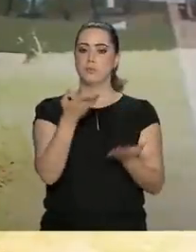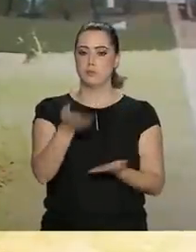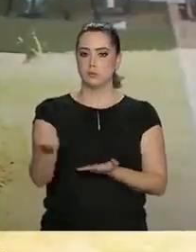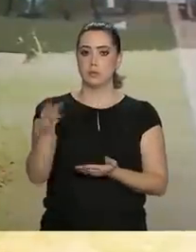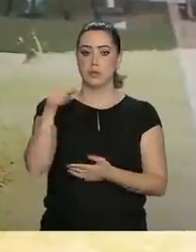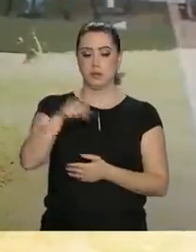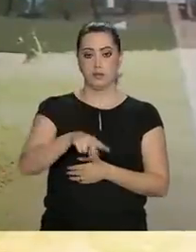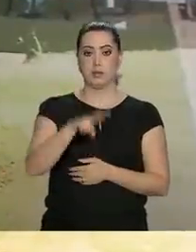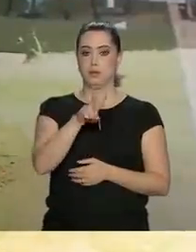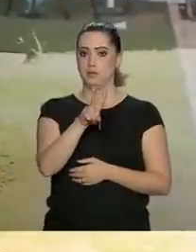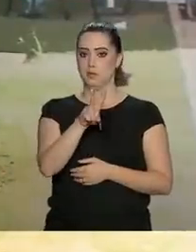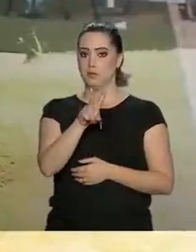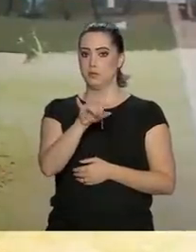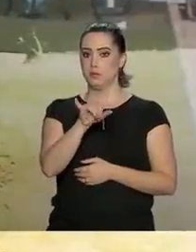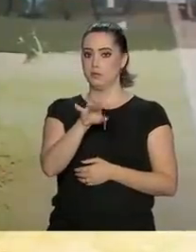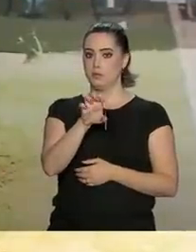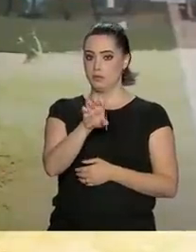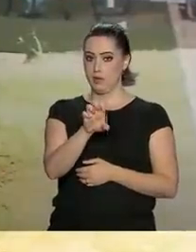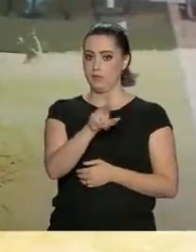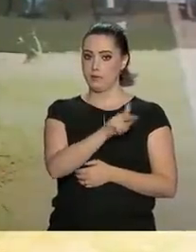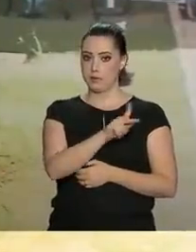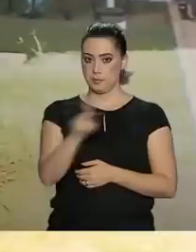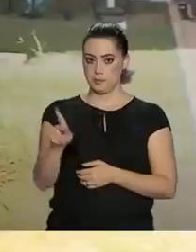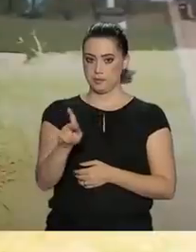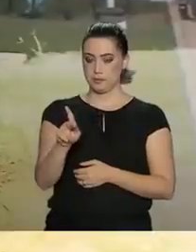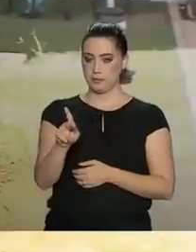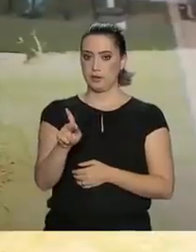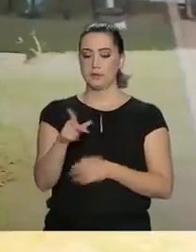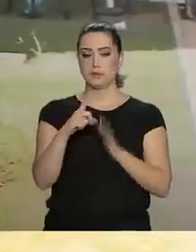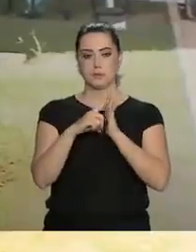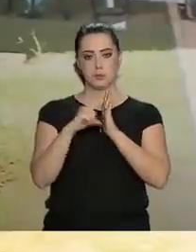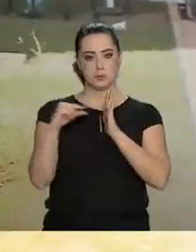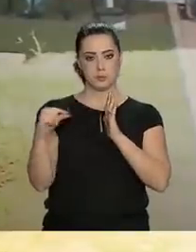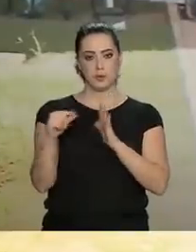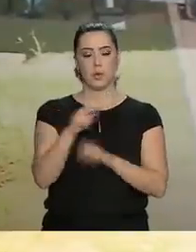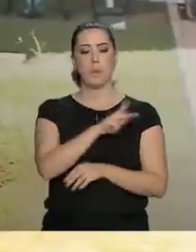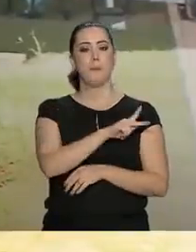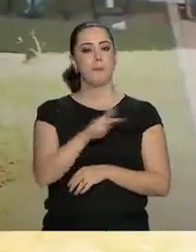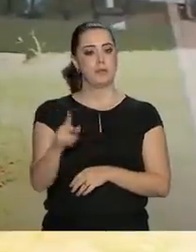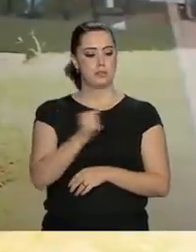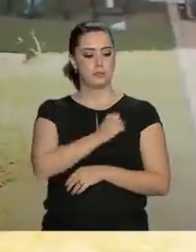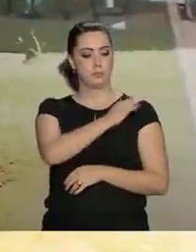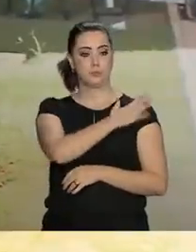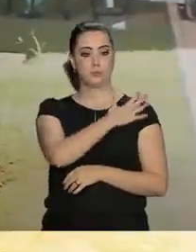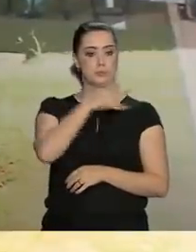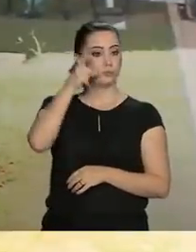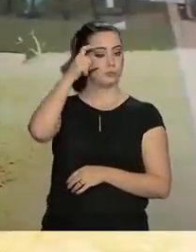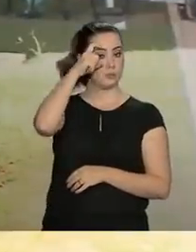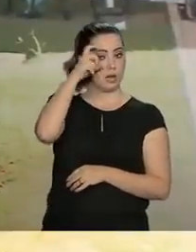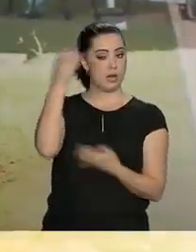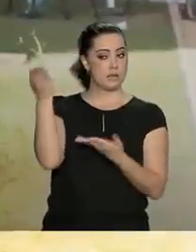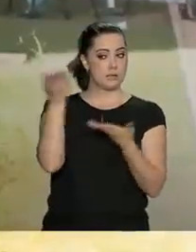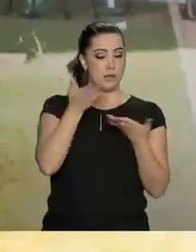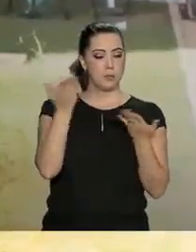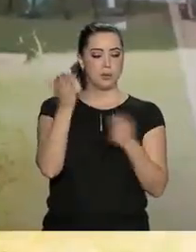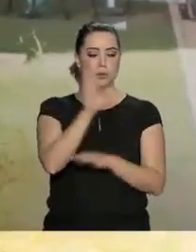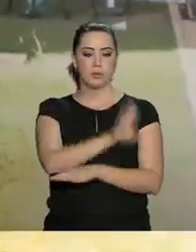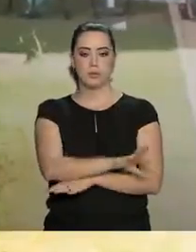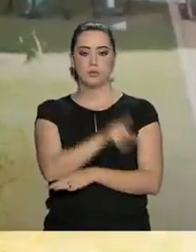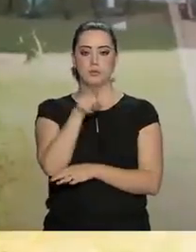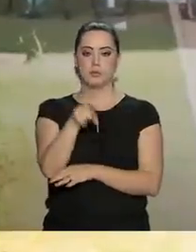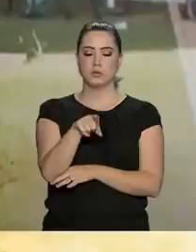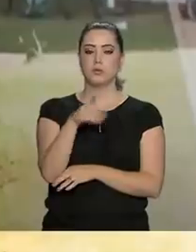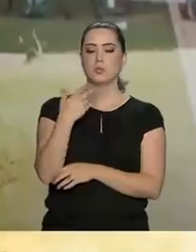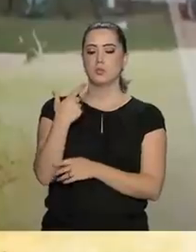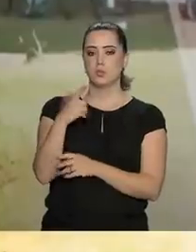na vice-presidência do Palácio do Planalto, o presidente em exercício, Hamilton Mourão, recebe agora à tarde